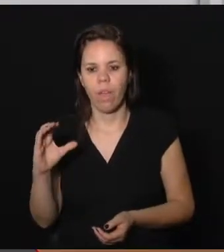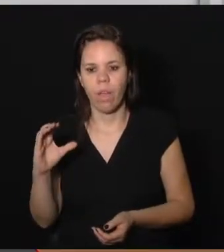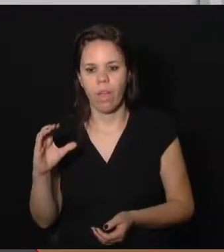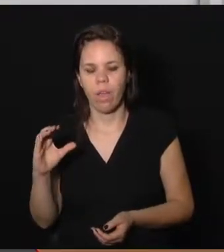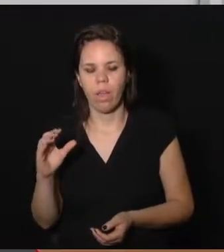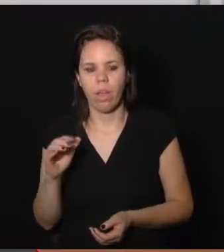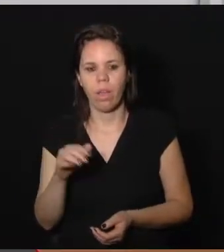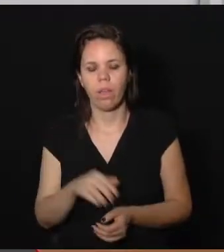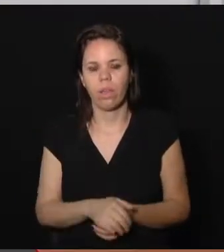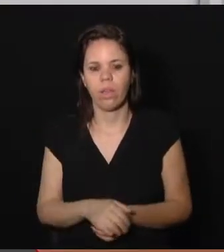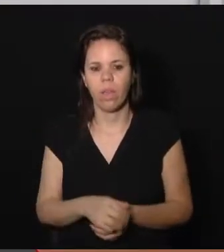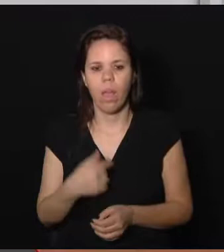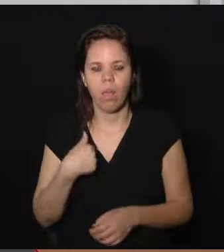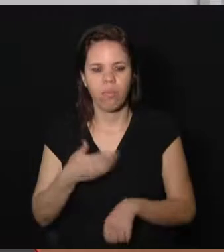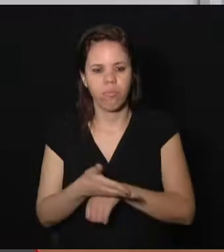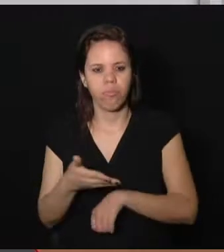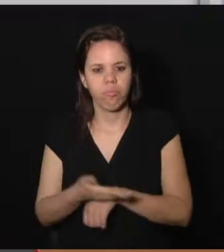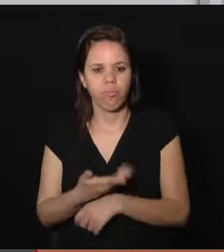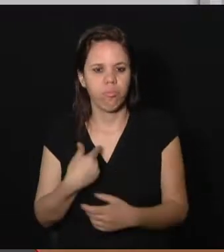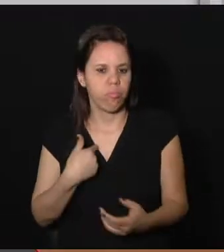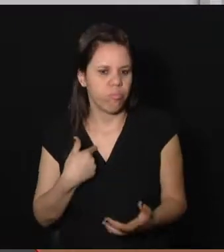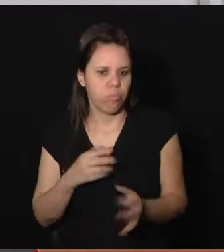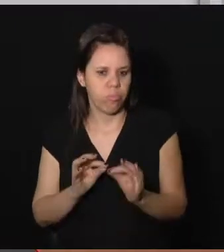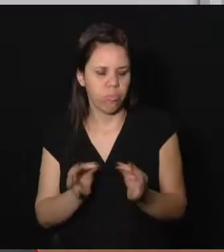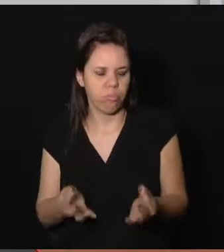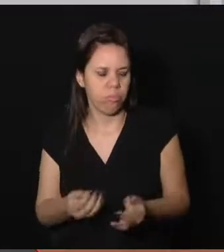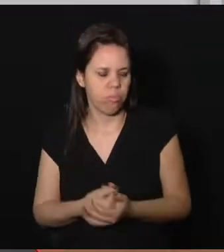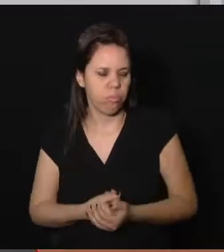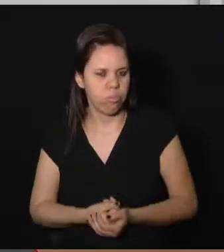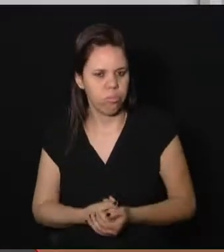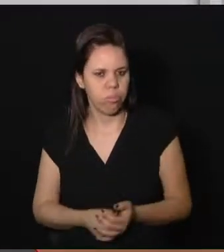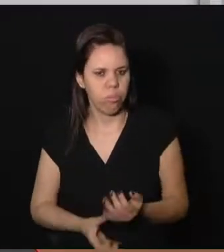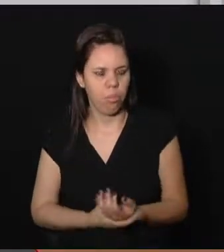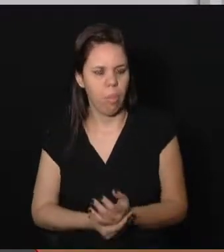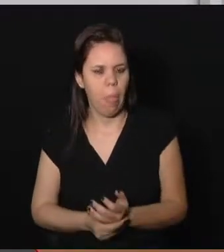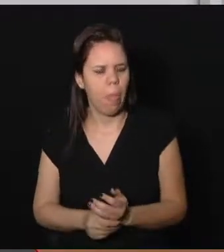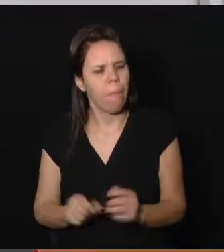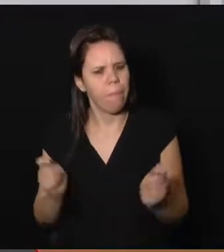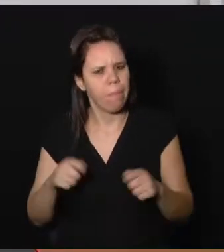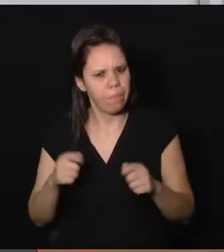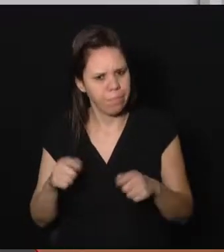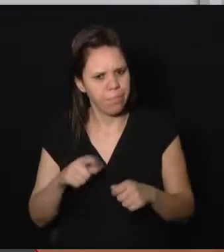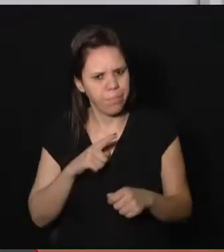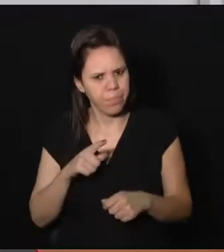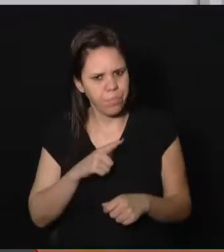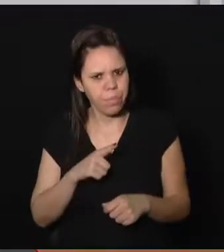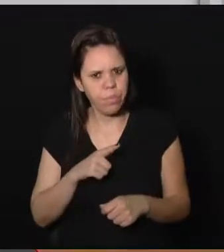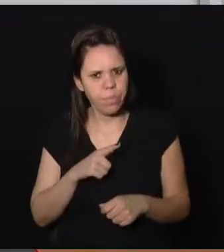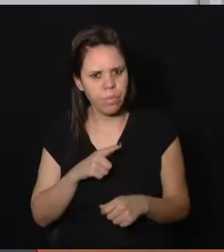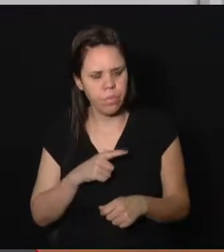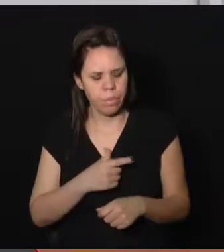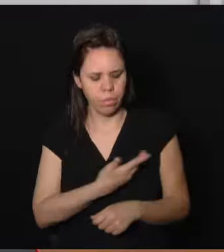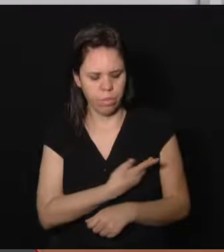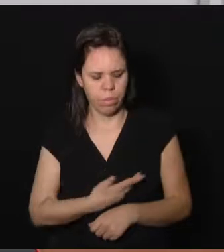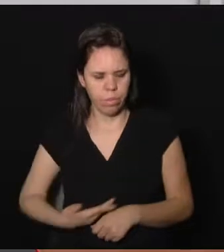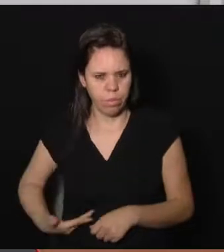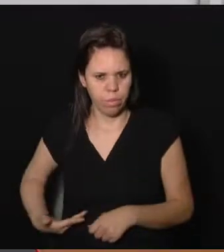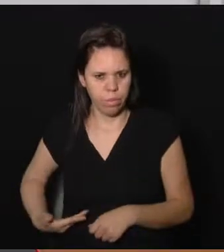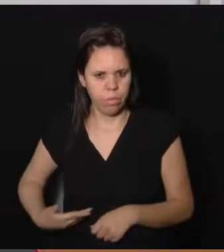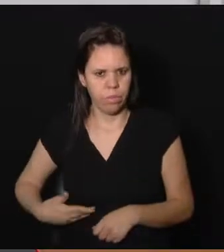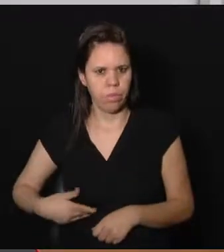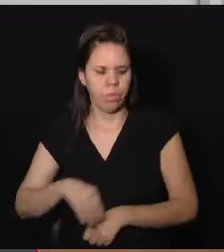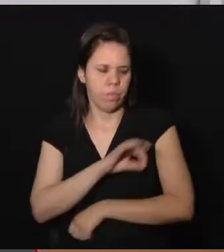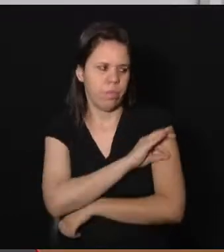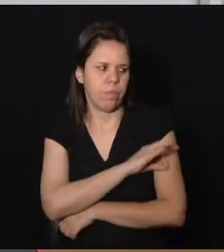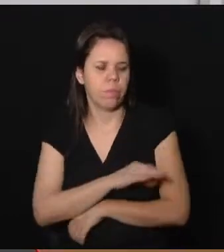participo como ouvinte, e eu penso que poderia haver uma cadeira do Executivo Municipal